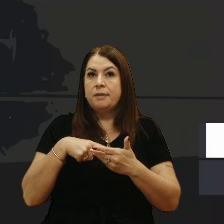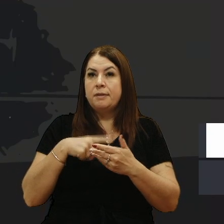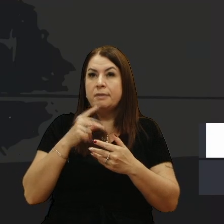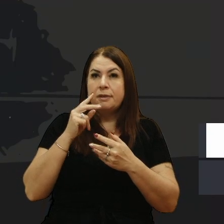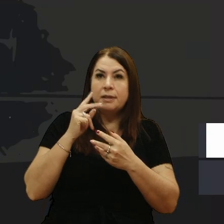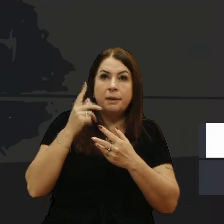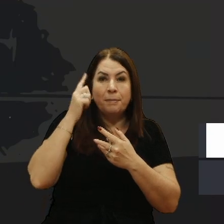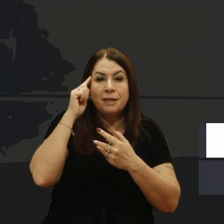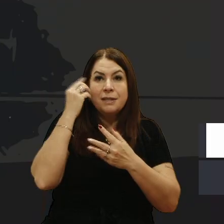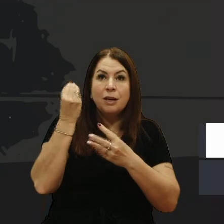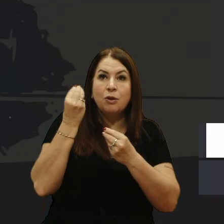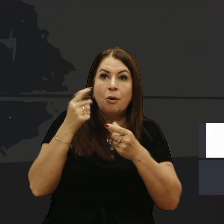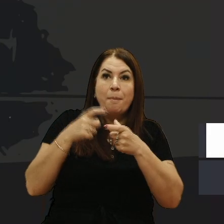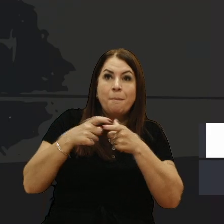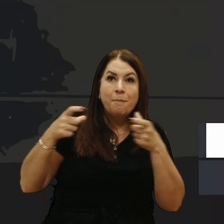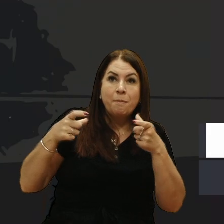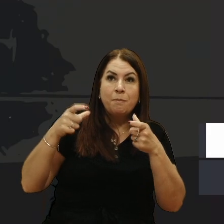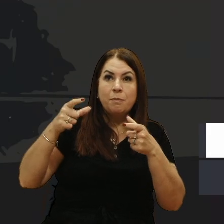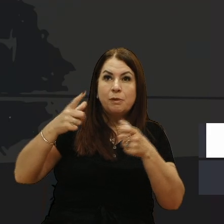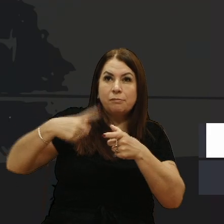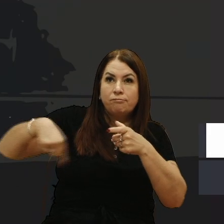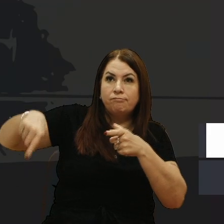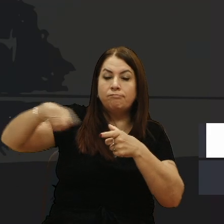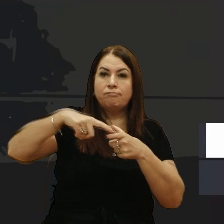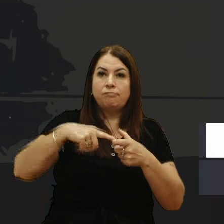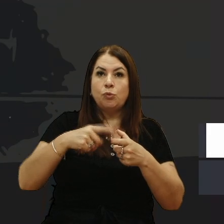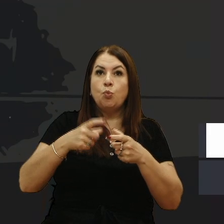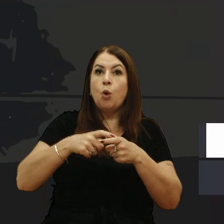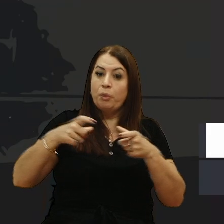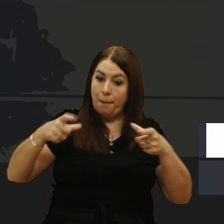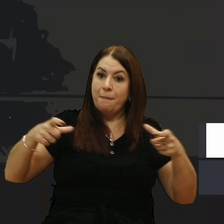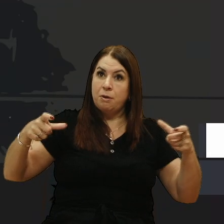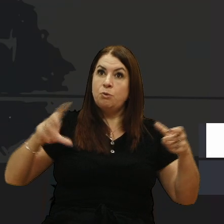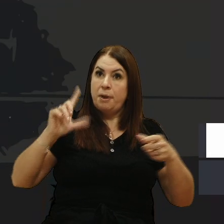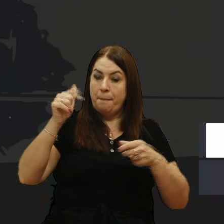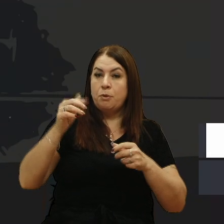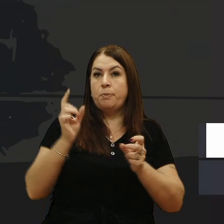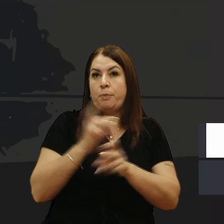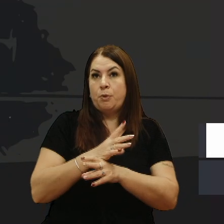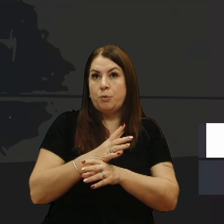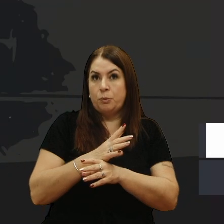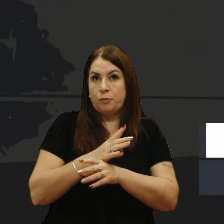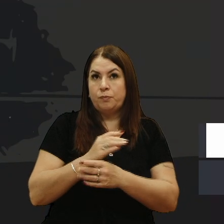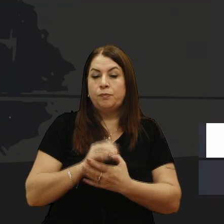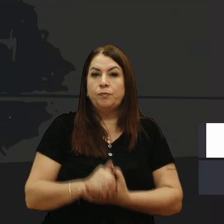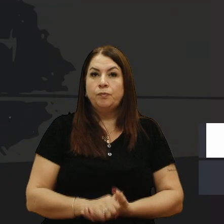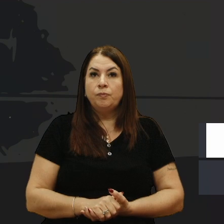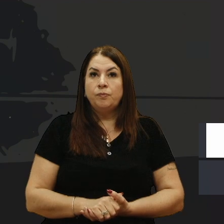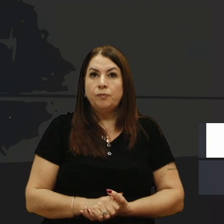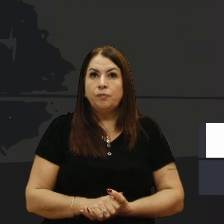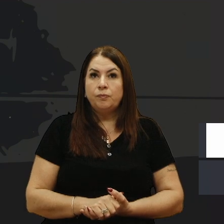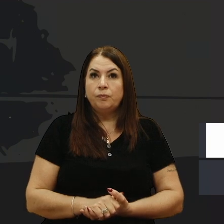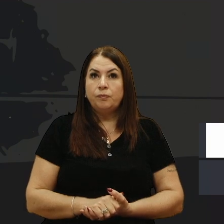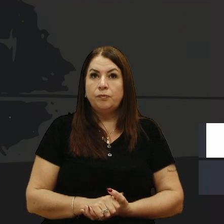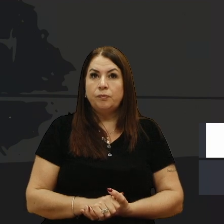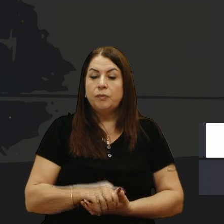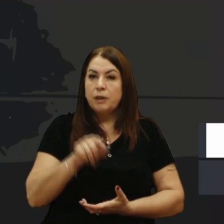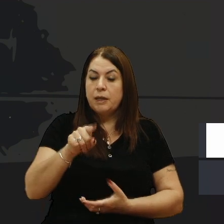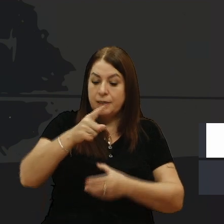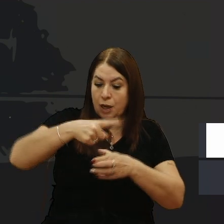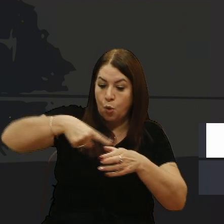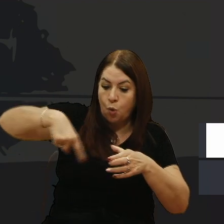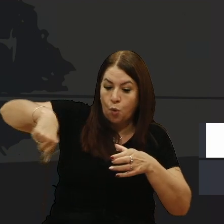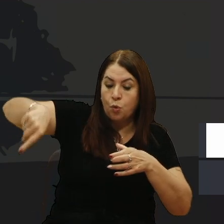noção do tamanho da rotatória que existe hoje e de qual é o tamanho que vai ficar essa rotatória alongada depois de pronta. Então, essa